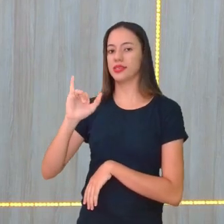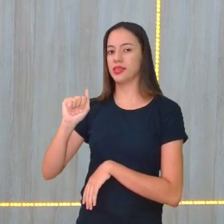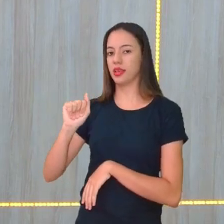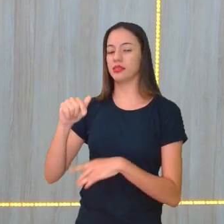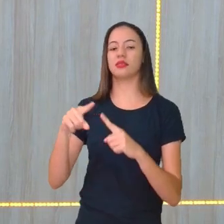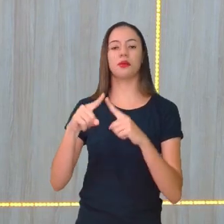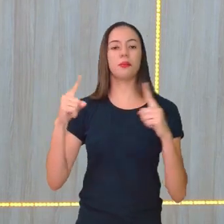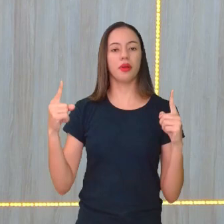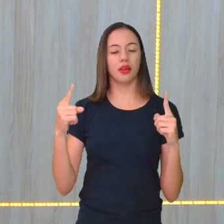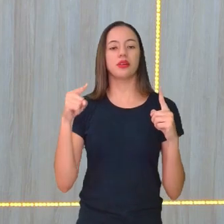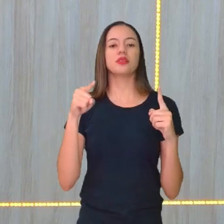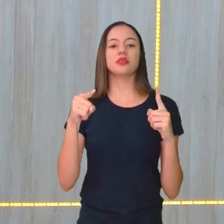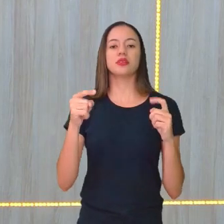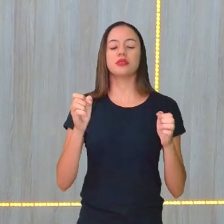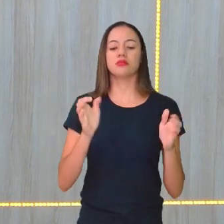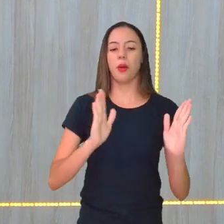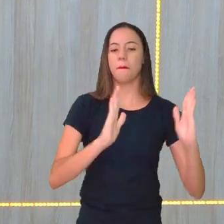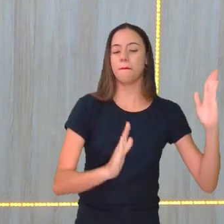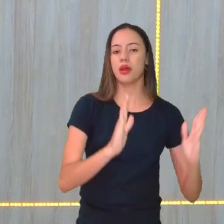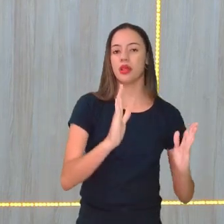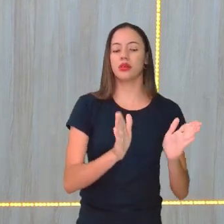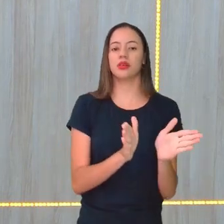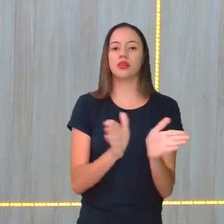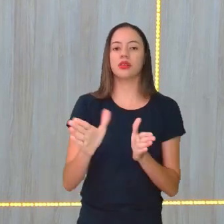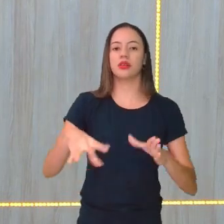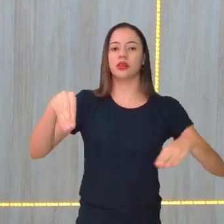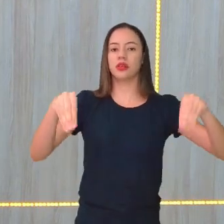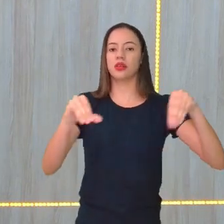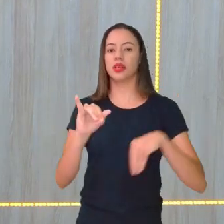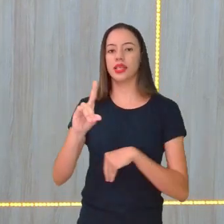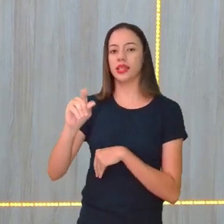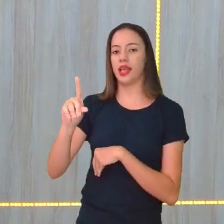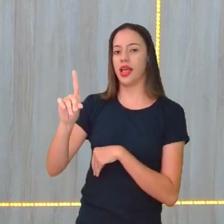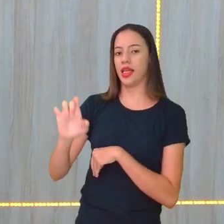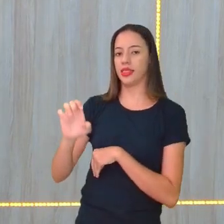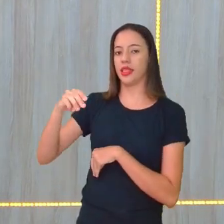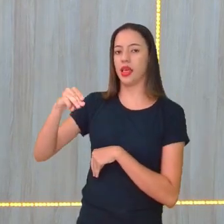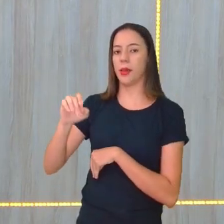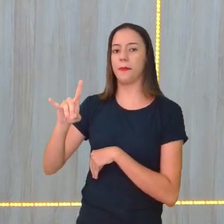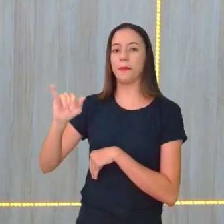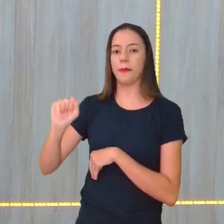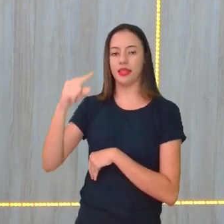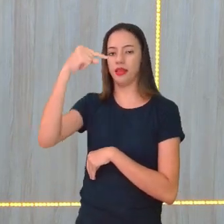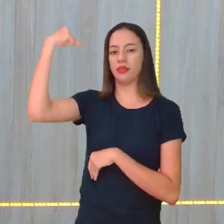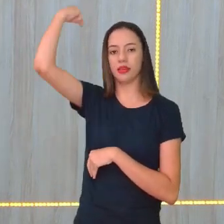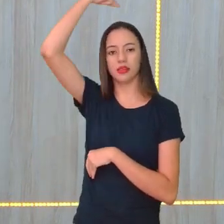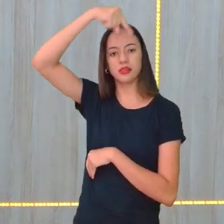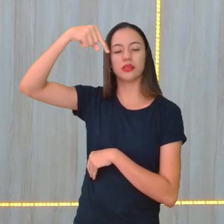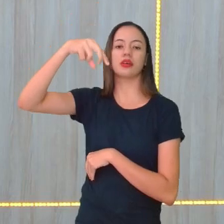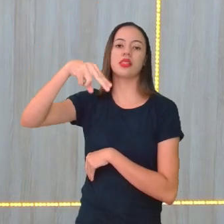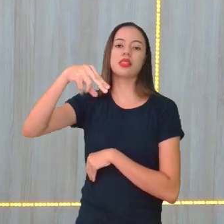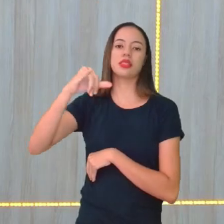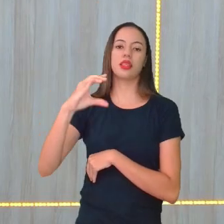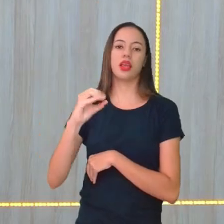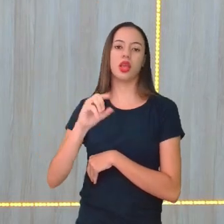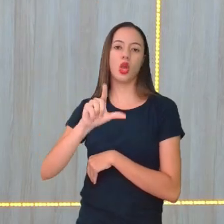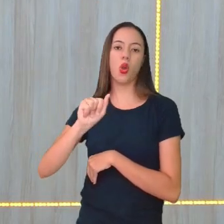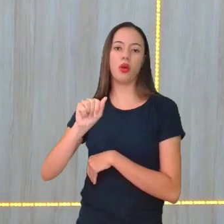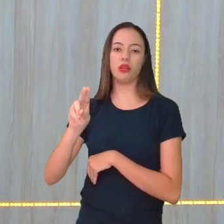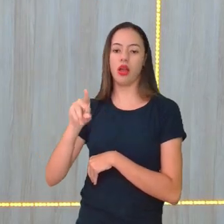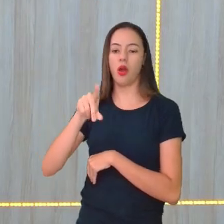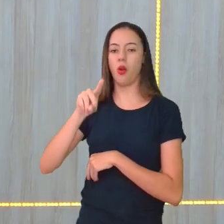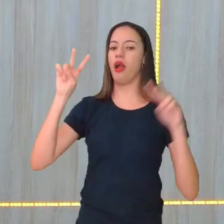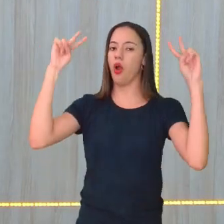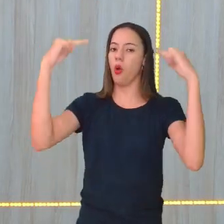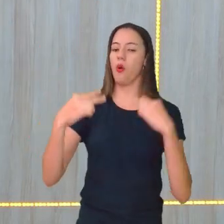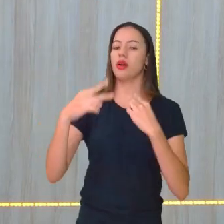ao longo da Idade Média, o São Nicolau, ele foi reconhecido ali, ó, e consagrado